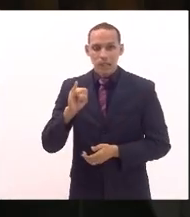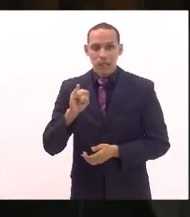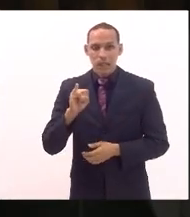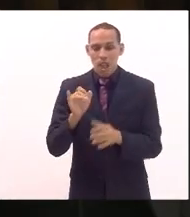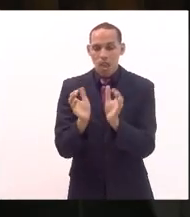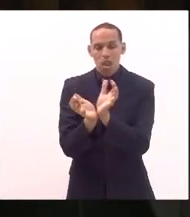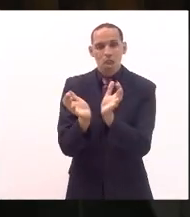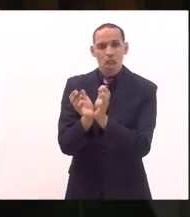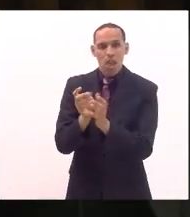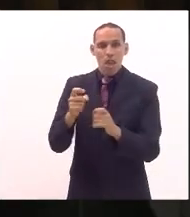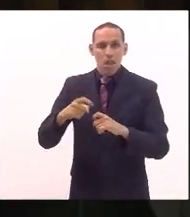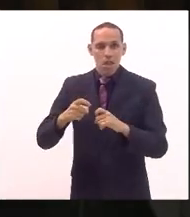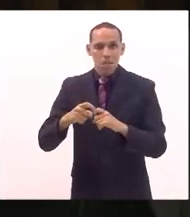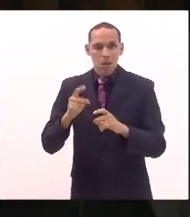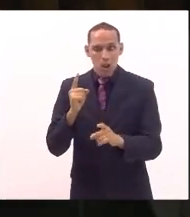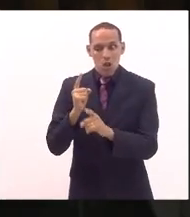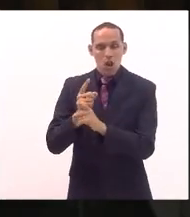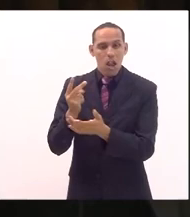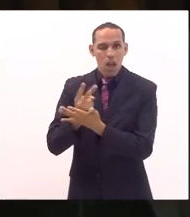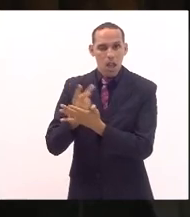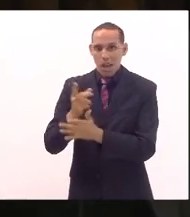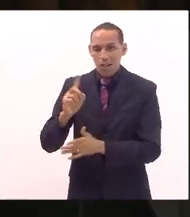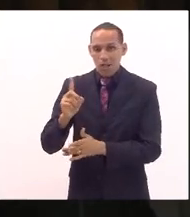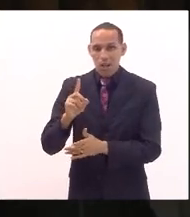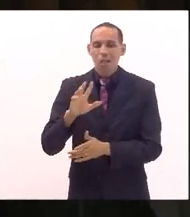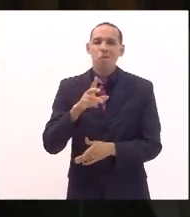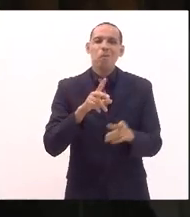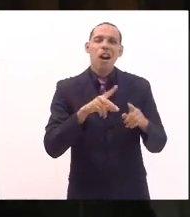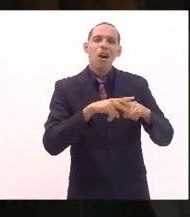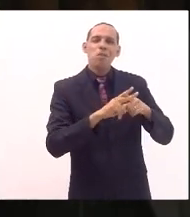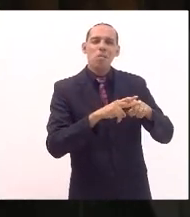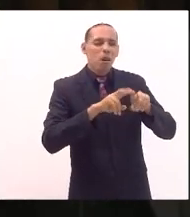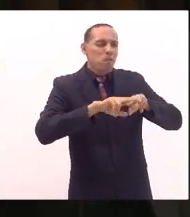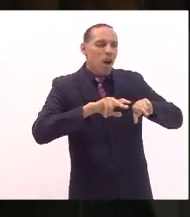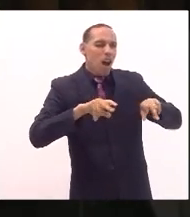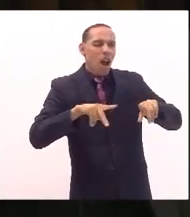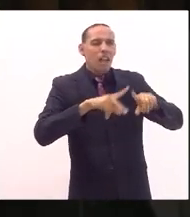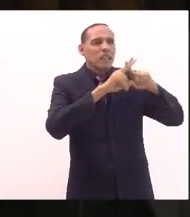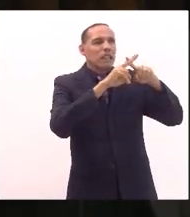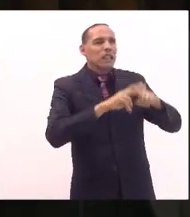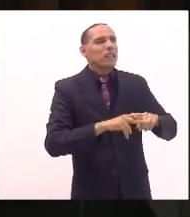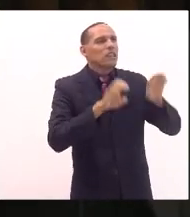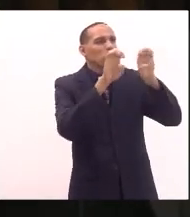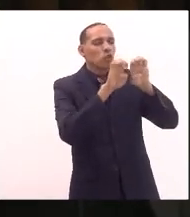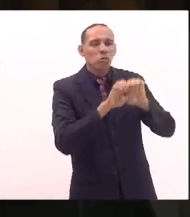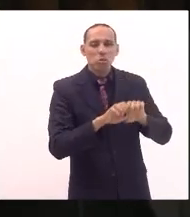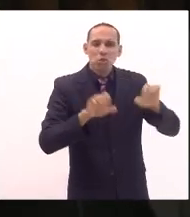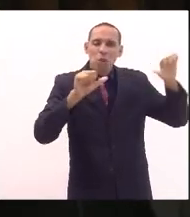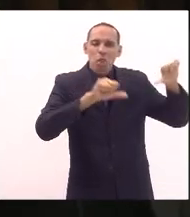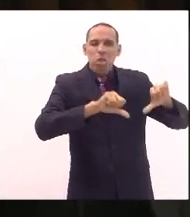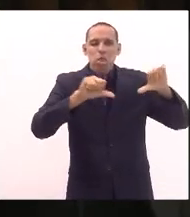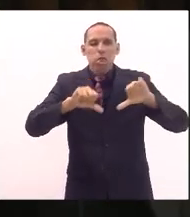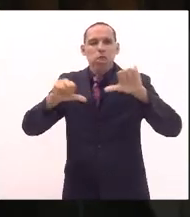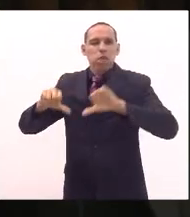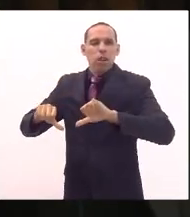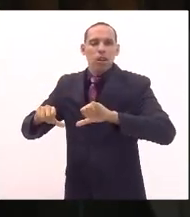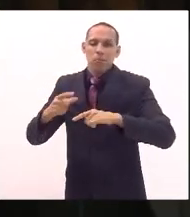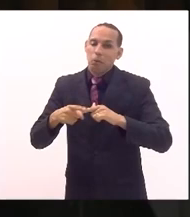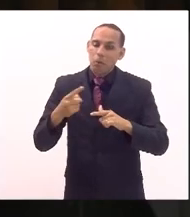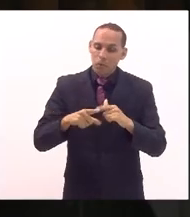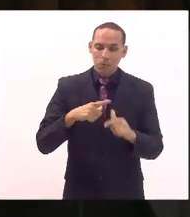médica ela conservação manutenção e na estrutura dessas unidades